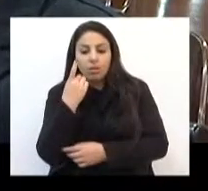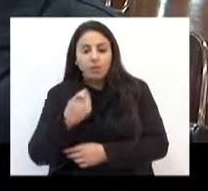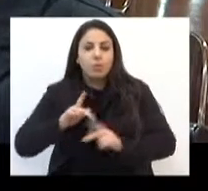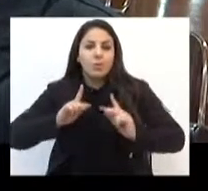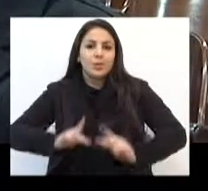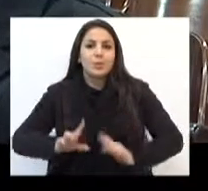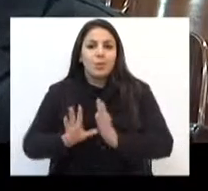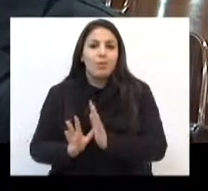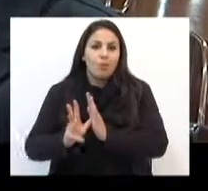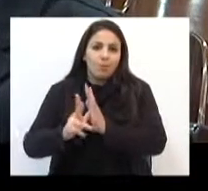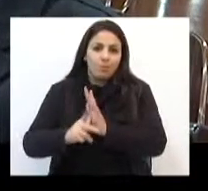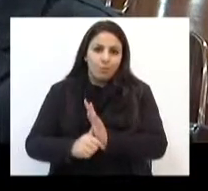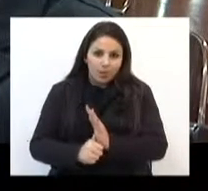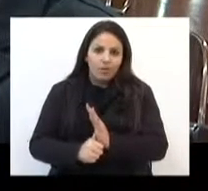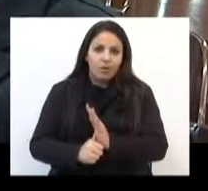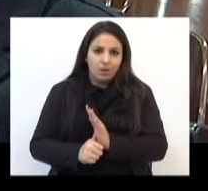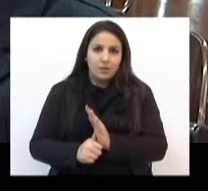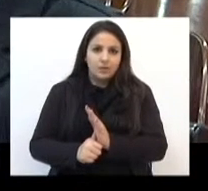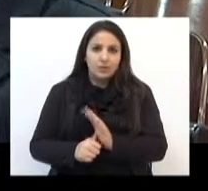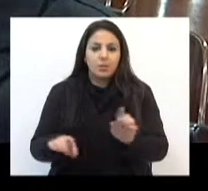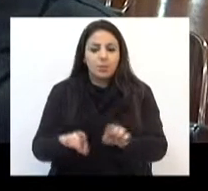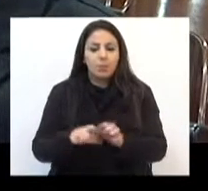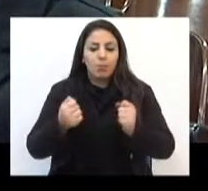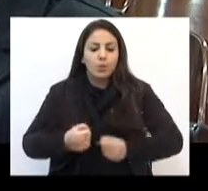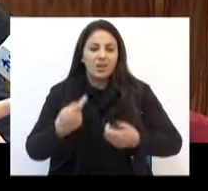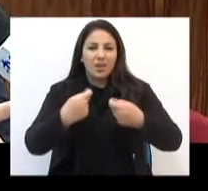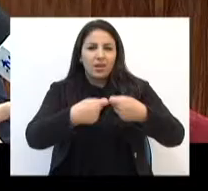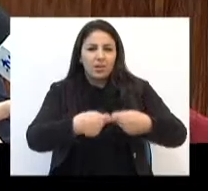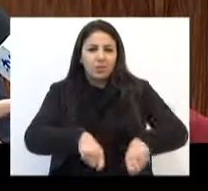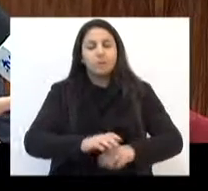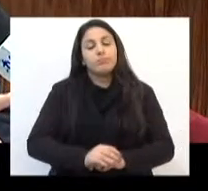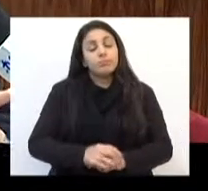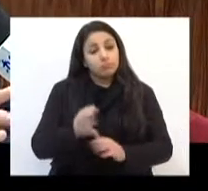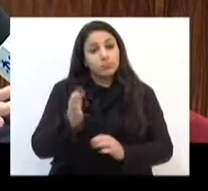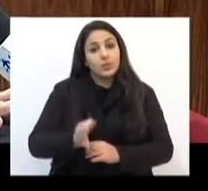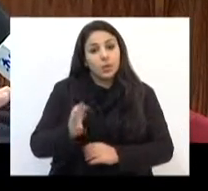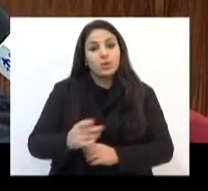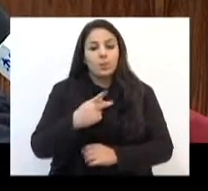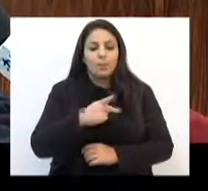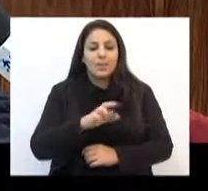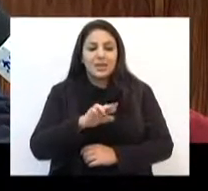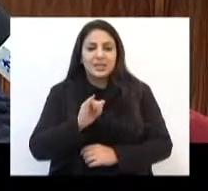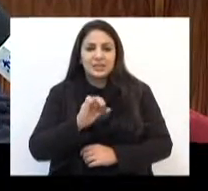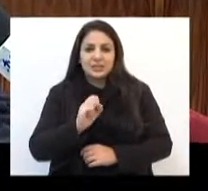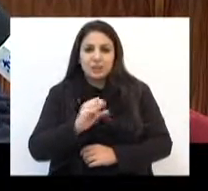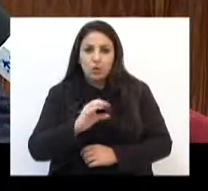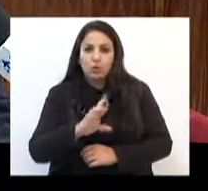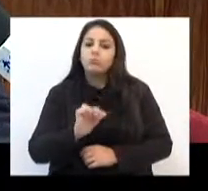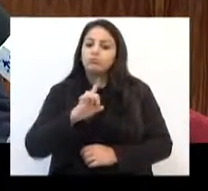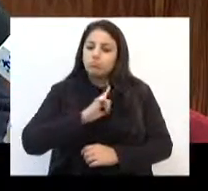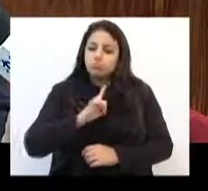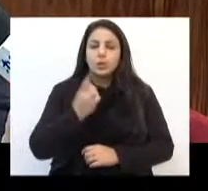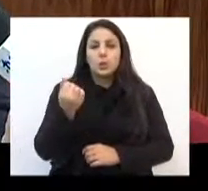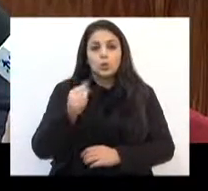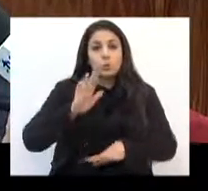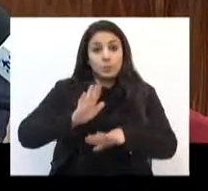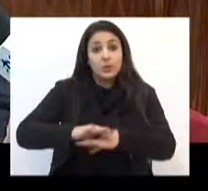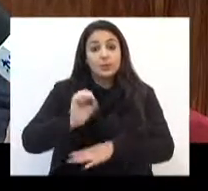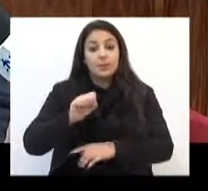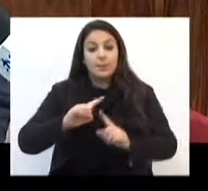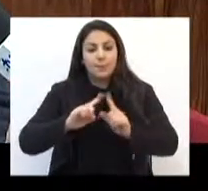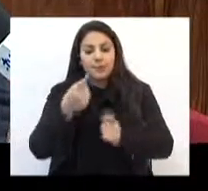lei. Tem um valor muito caro, né? E ele fugiria do padrão hoje do que é aceitável